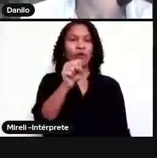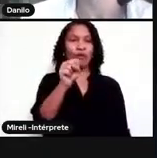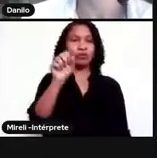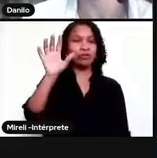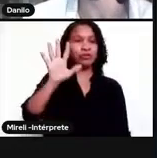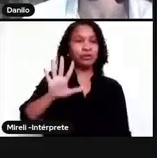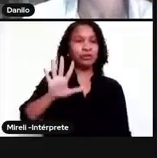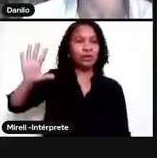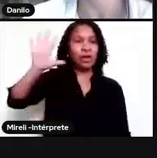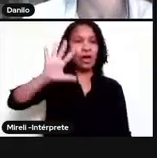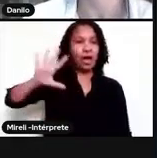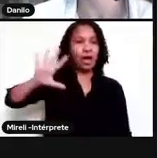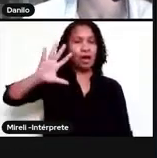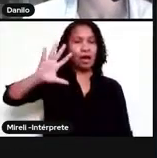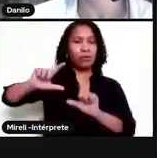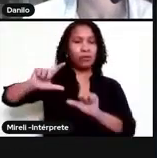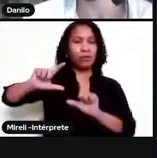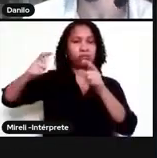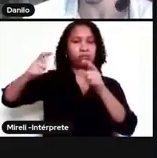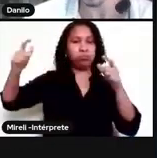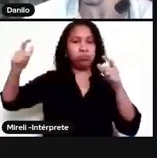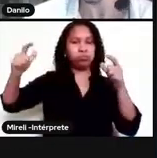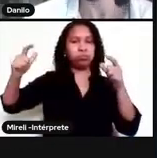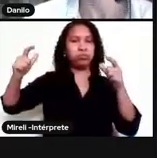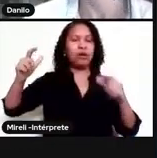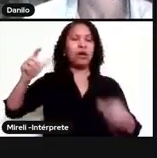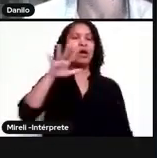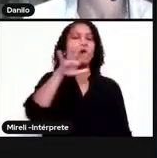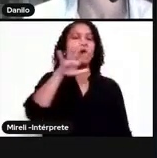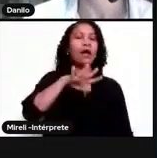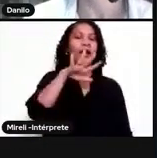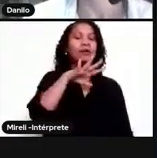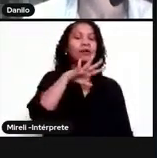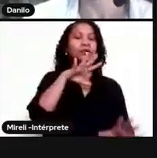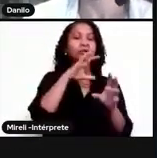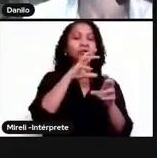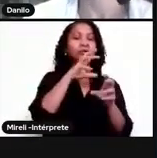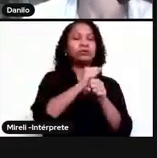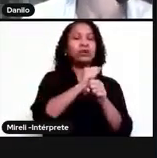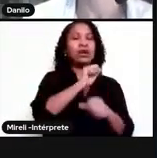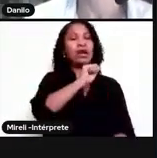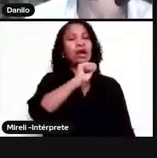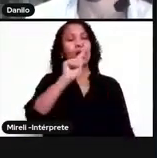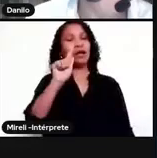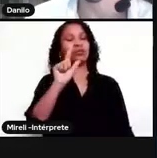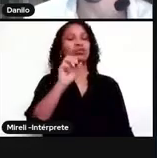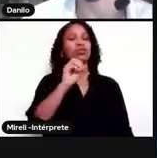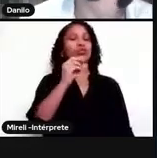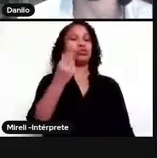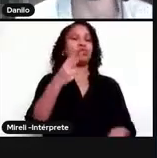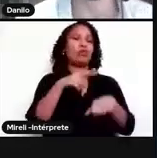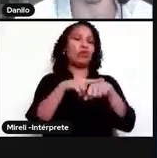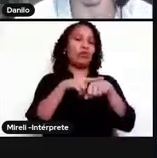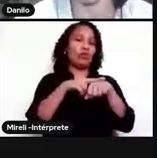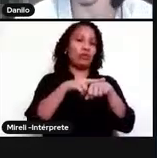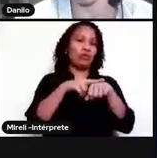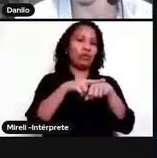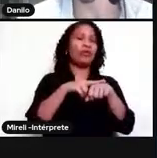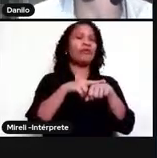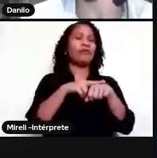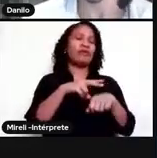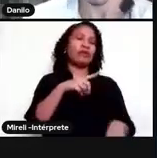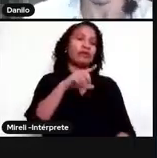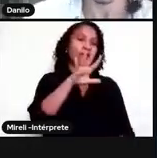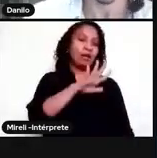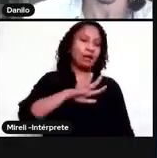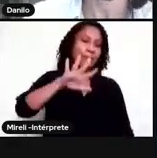de entropia maior, em relação a essas áreas mais frias, que estão em azul ou em verde, que são áreas menos adequadas